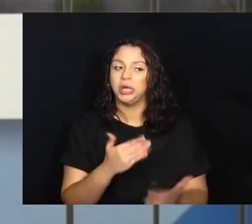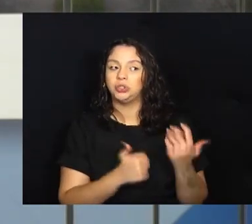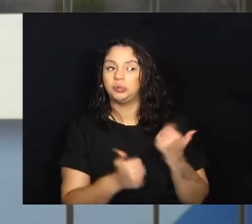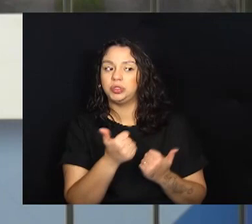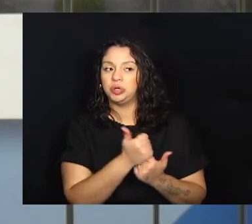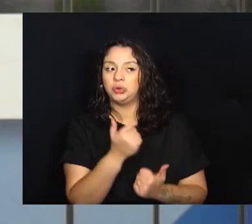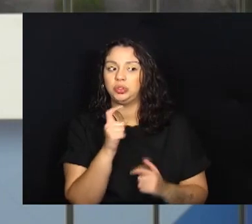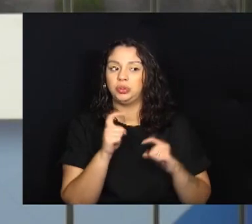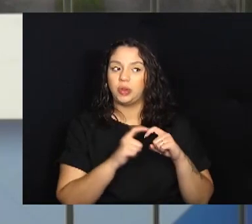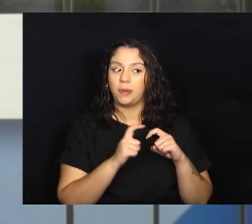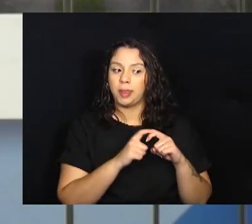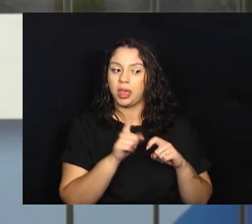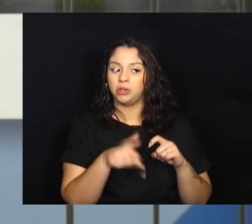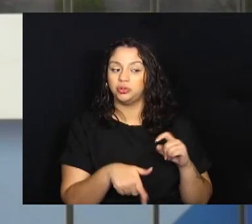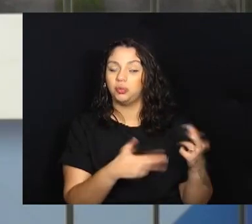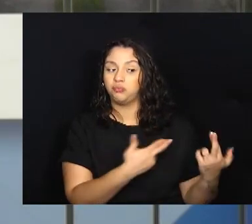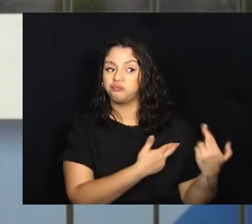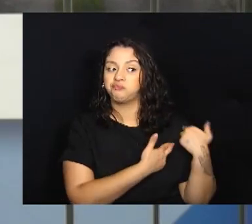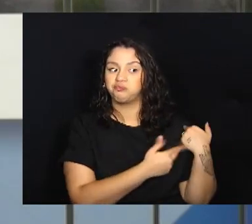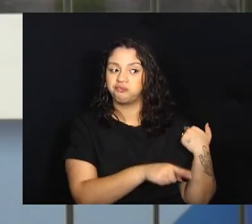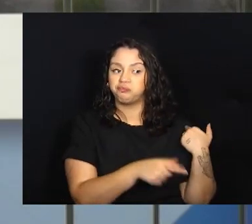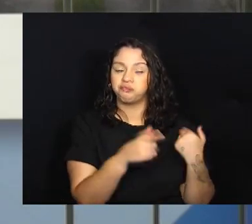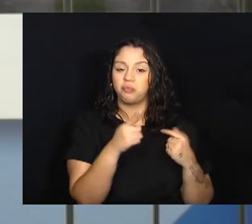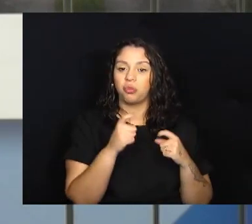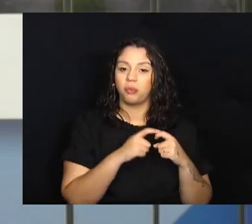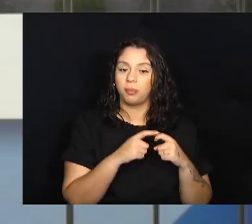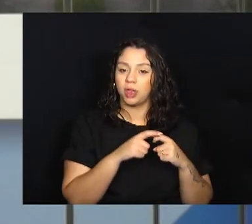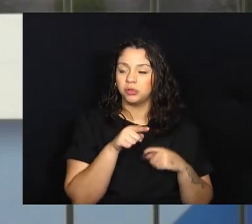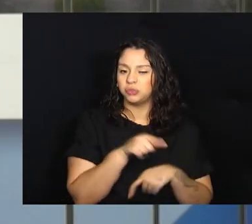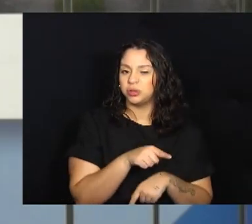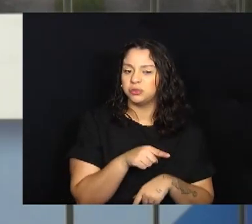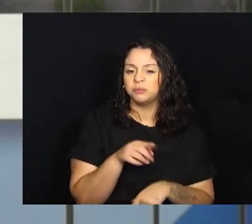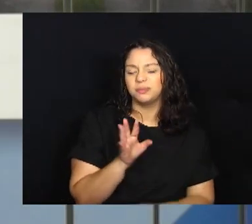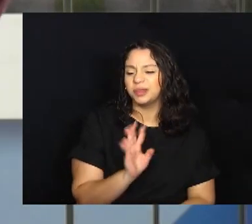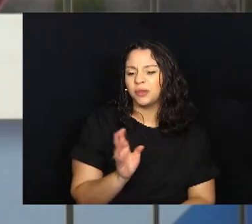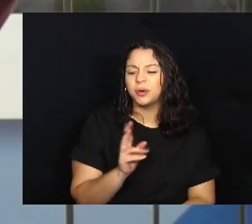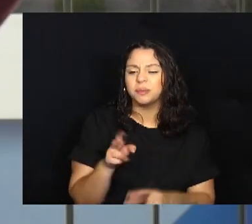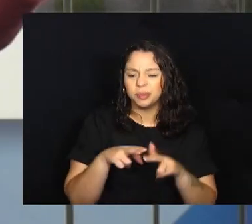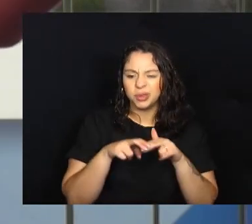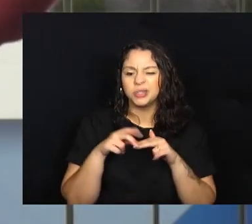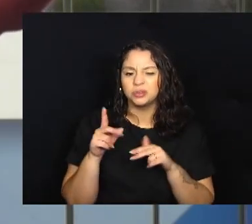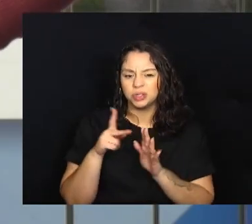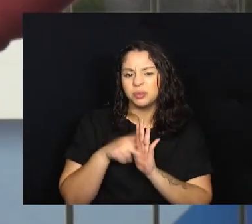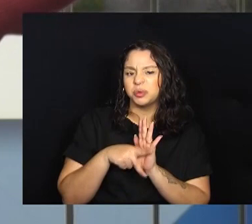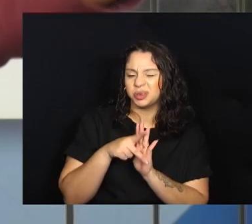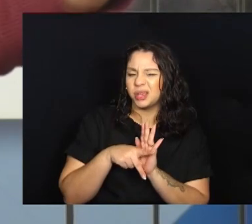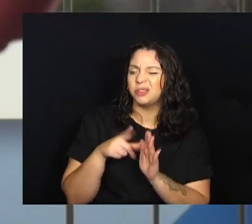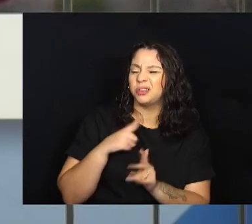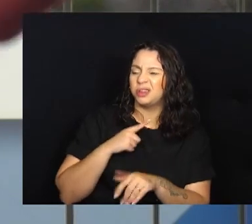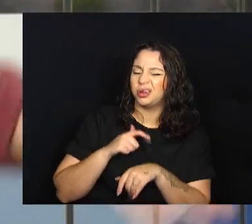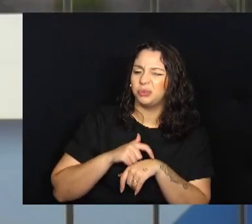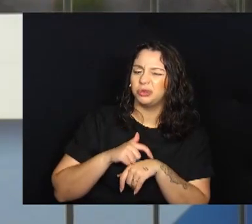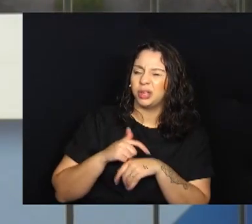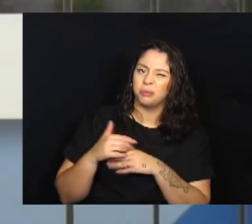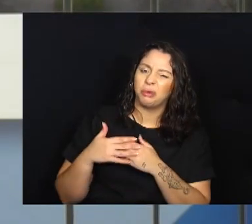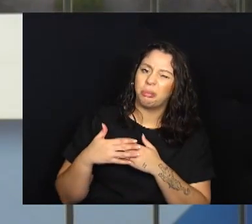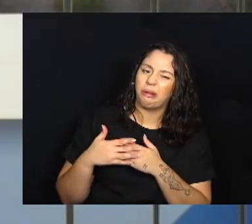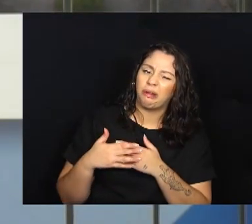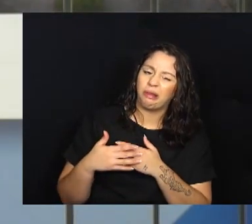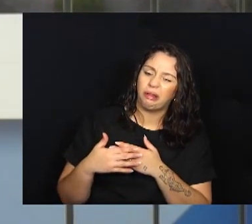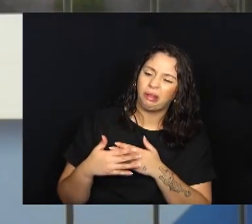deslegitimando o poder do médico ou coisa desse tipo. E eu acho que é por isso que o projeto há tanto tempo está